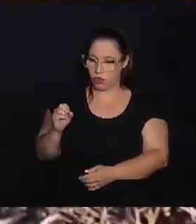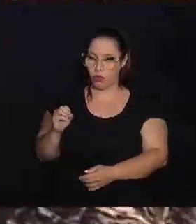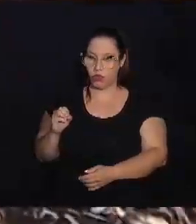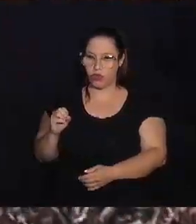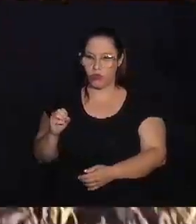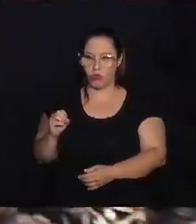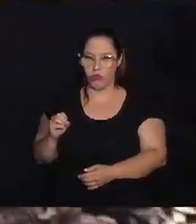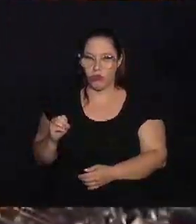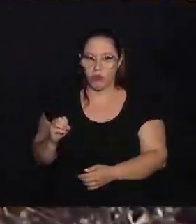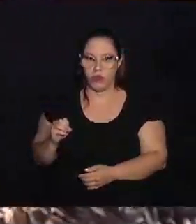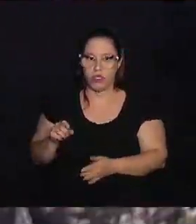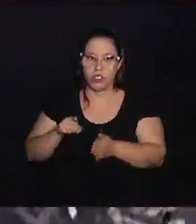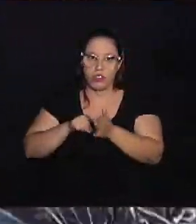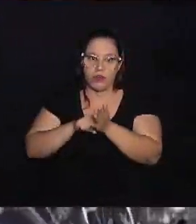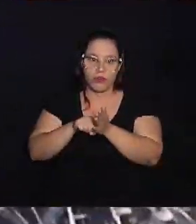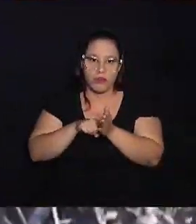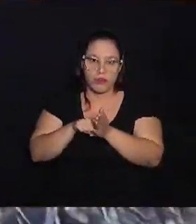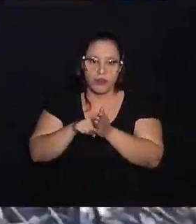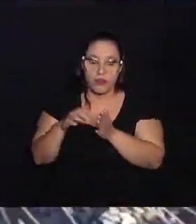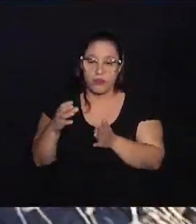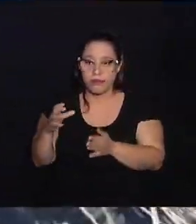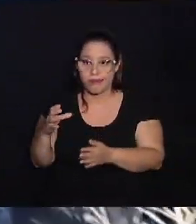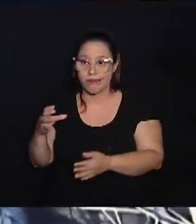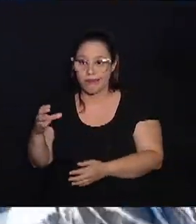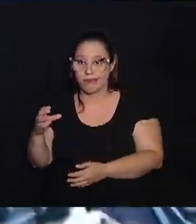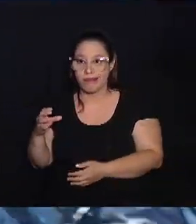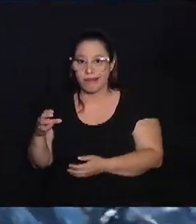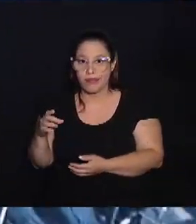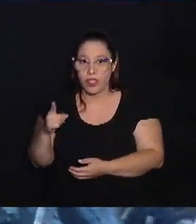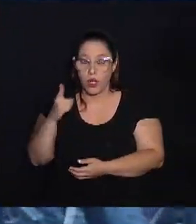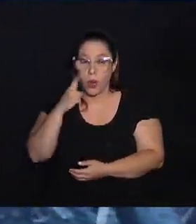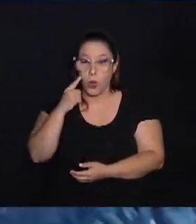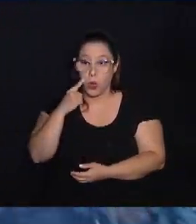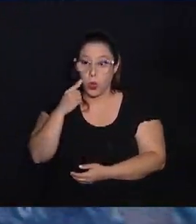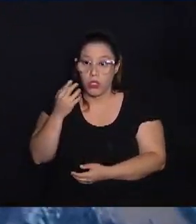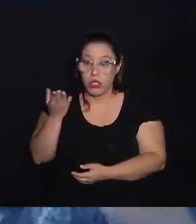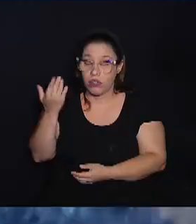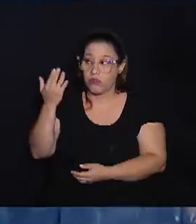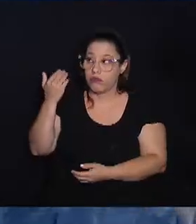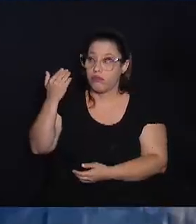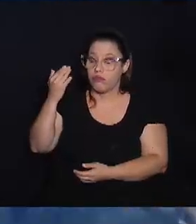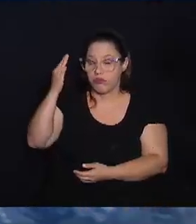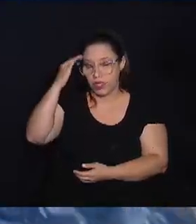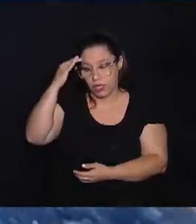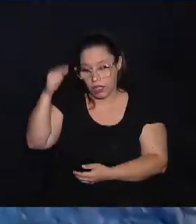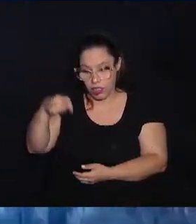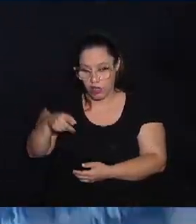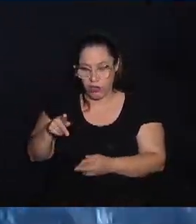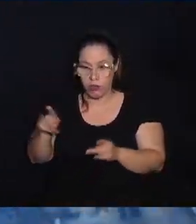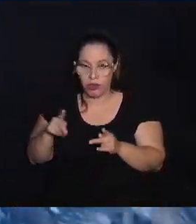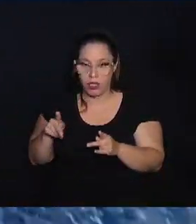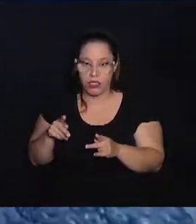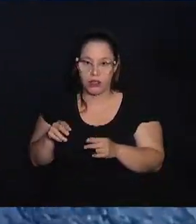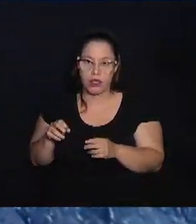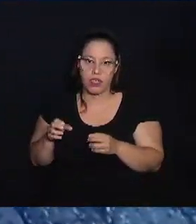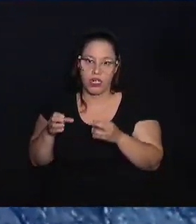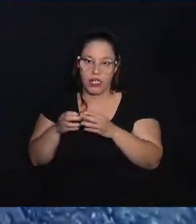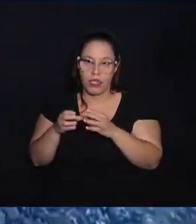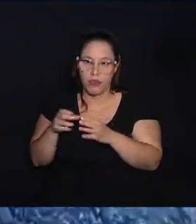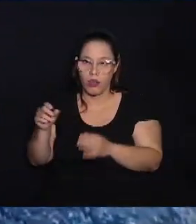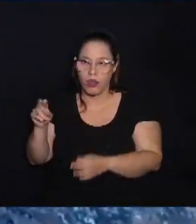aos pesquisadores olhar para o passado e entender melhor o presente. A equipe da USP utilizou dados